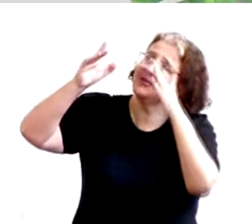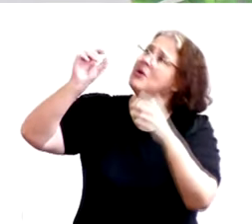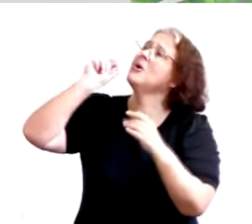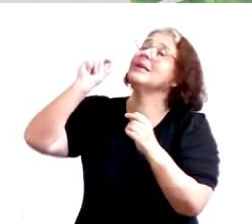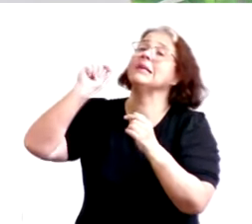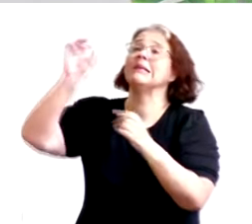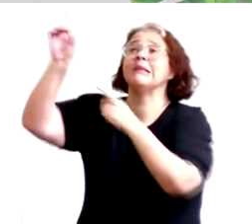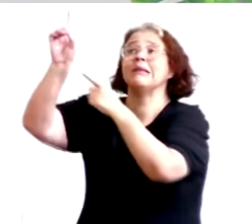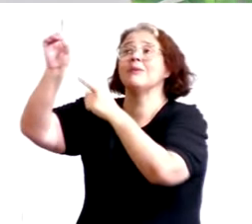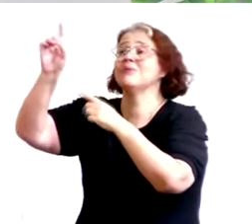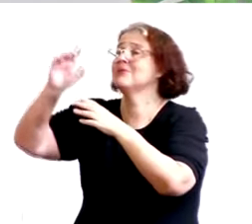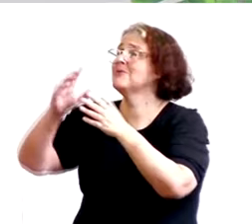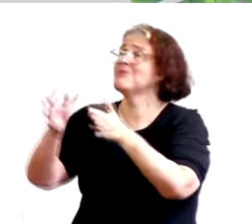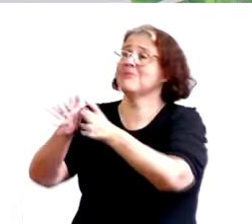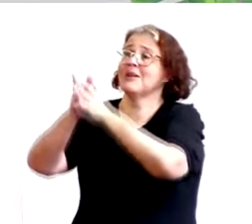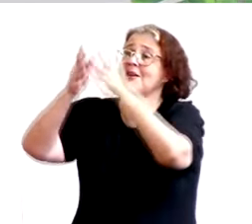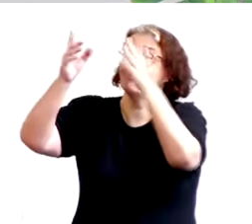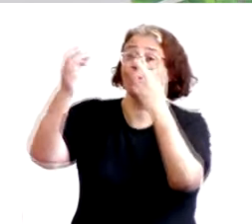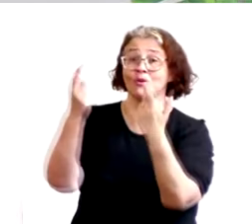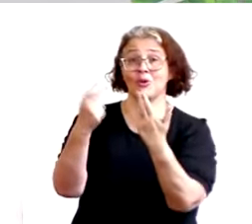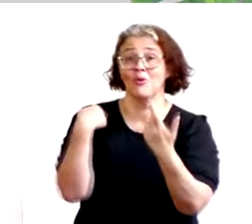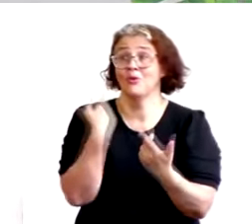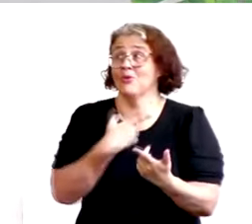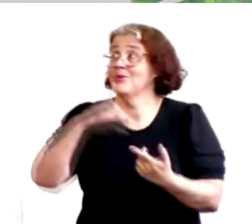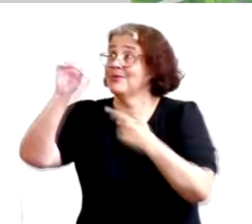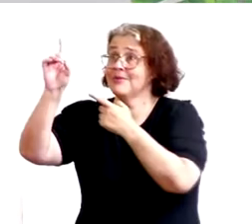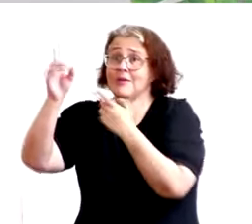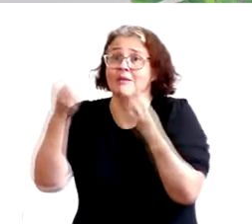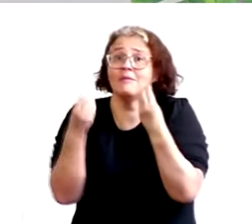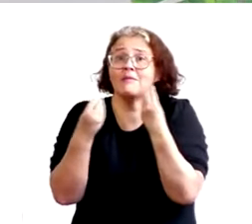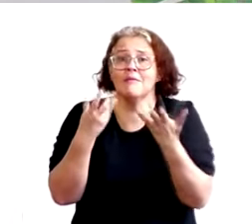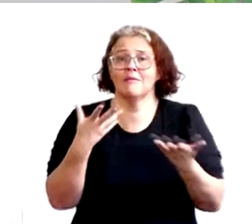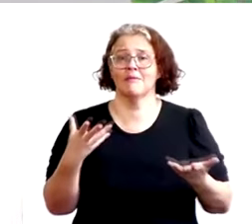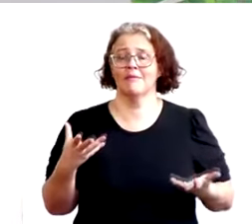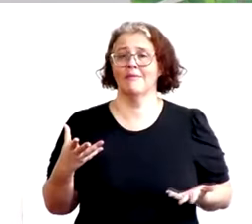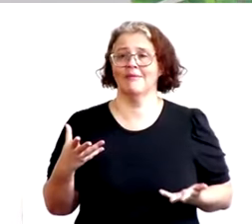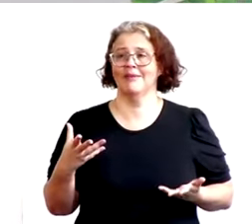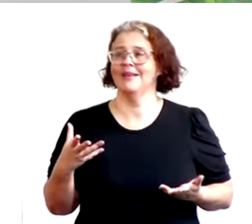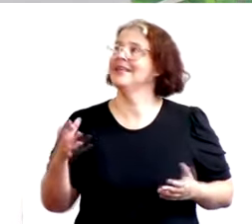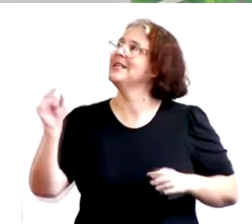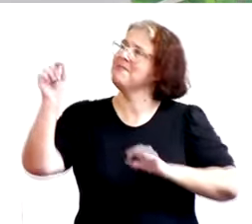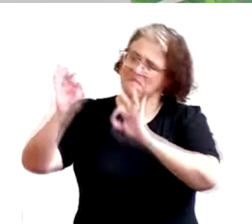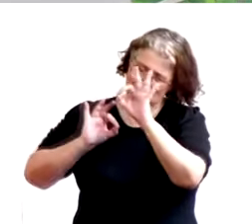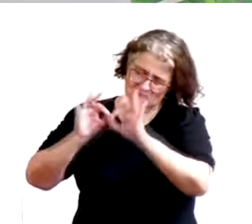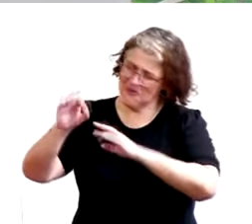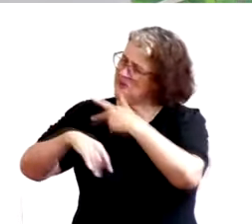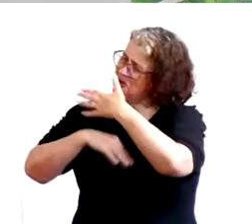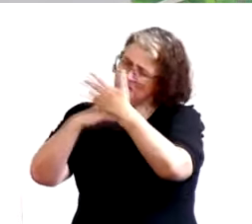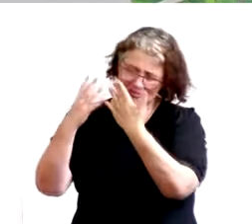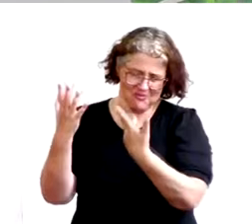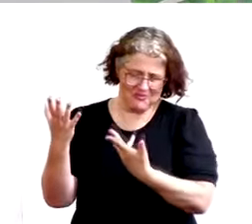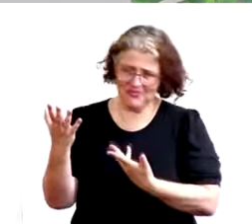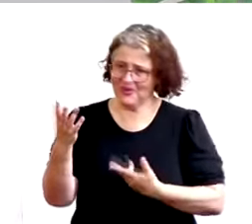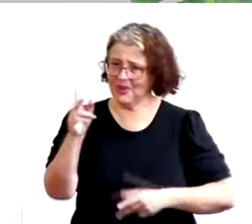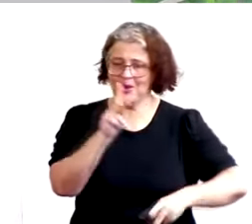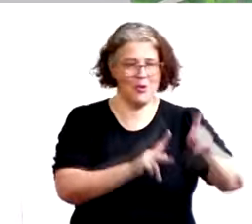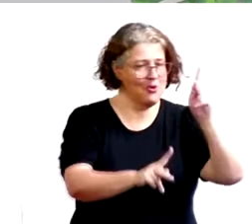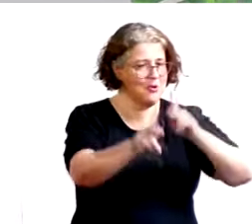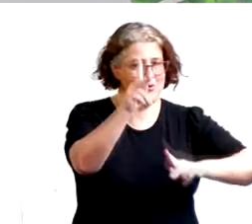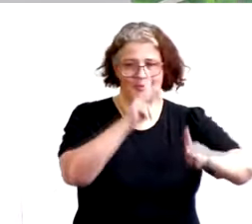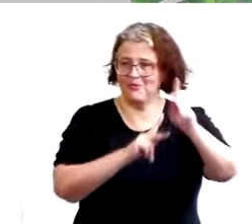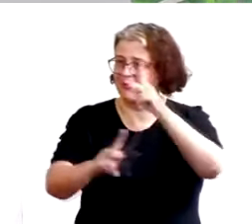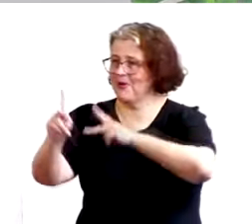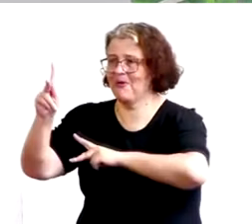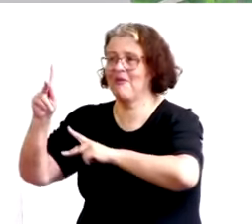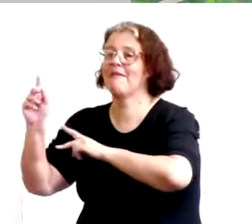tu és o Deus que opera as maravilhas e entre os povos tem